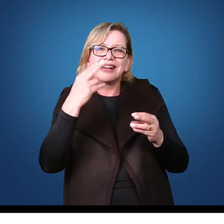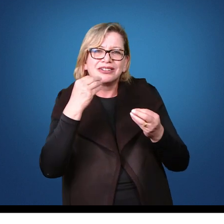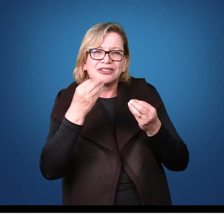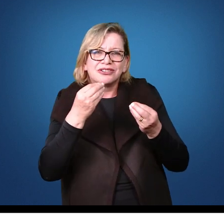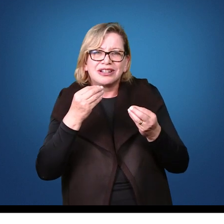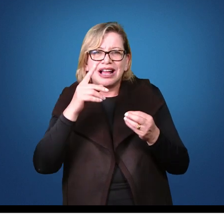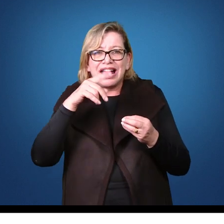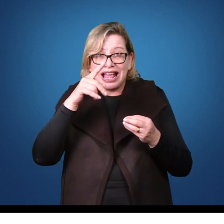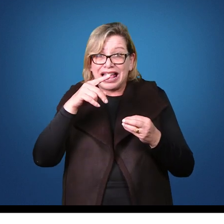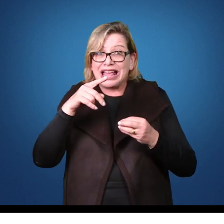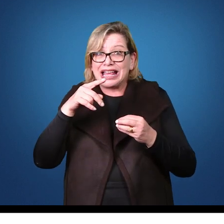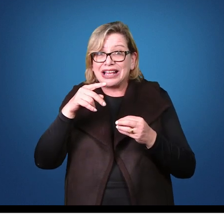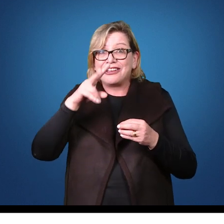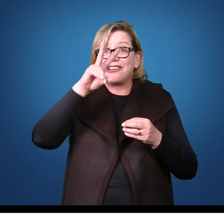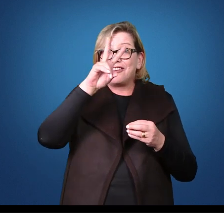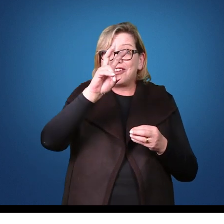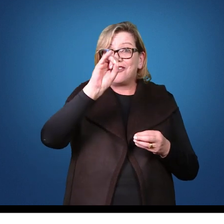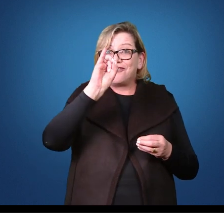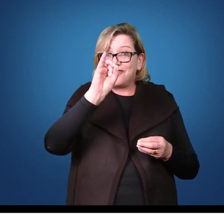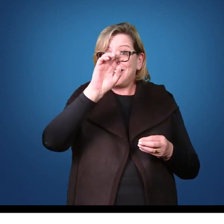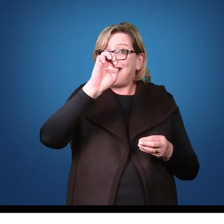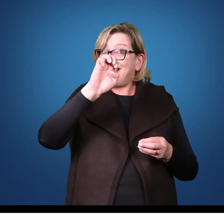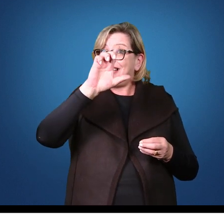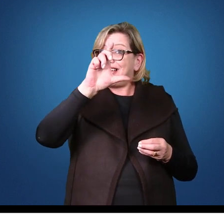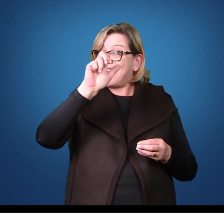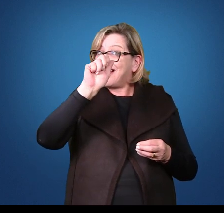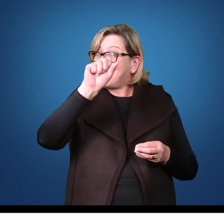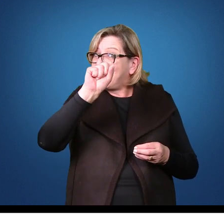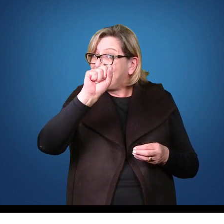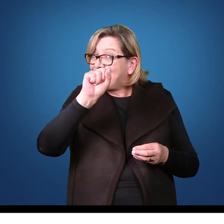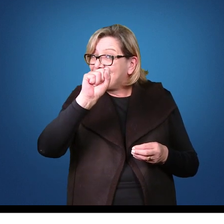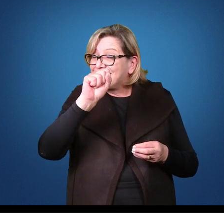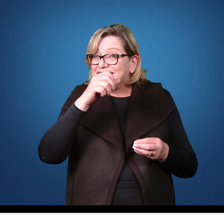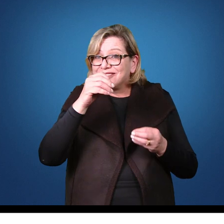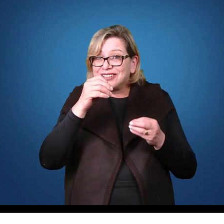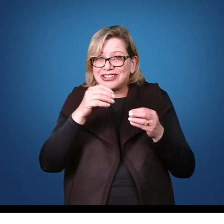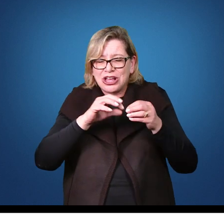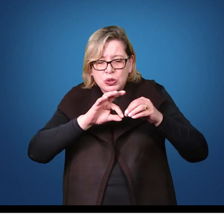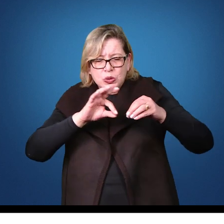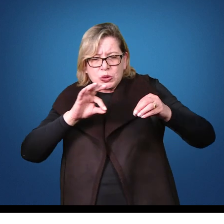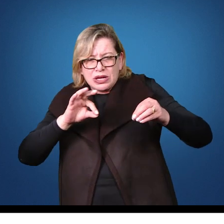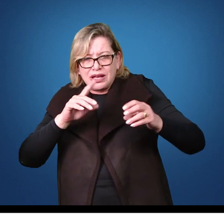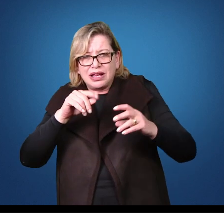Isso aqui são as vielas. Haha! Estica aqui, meu bem.